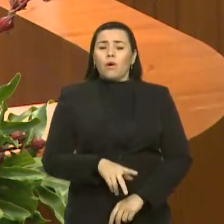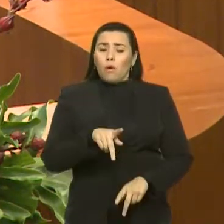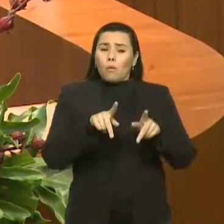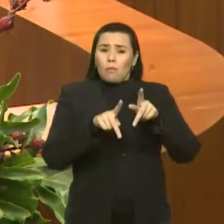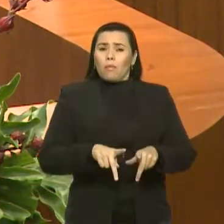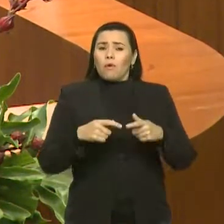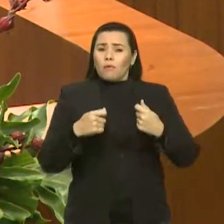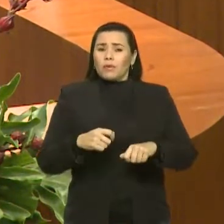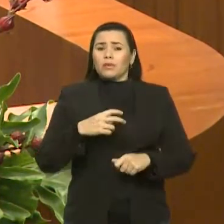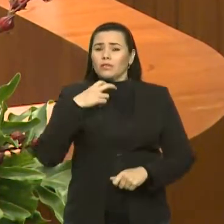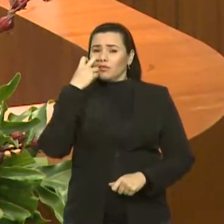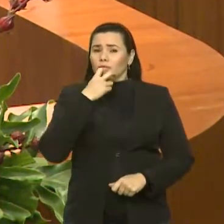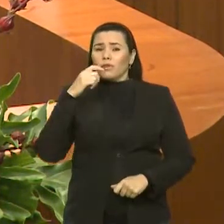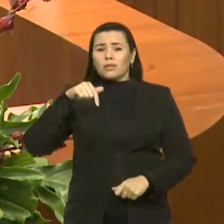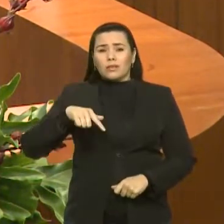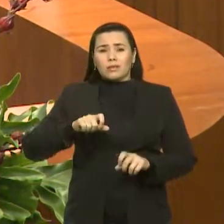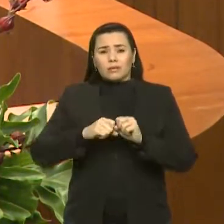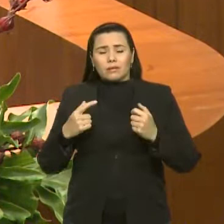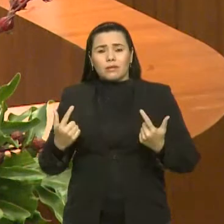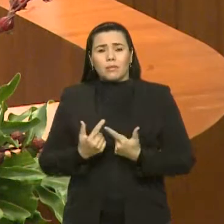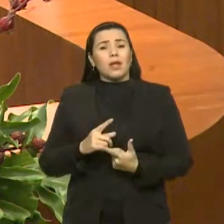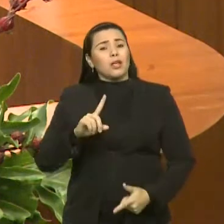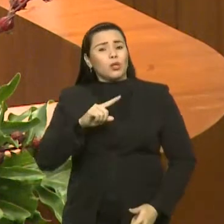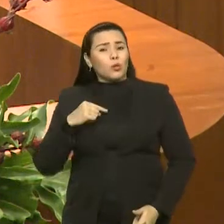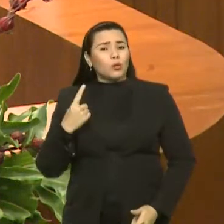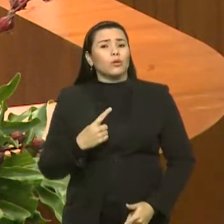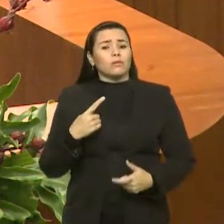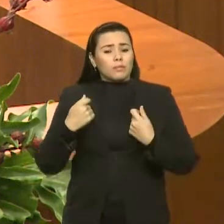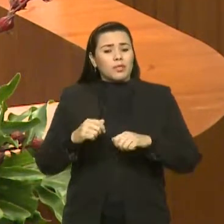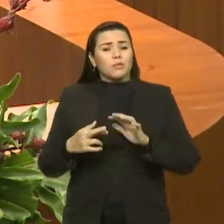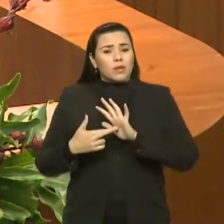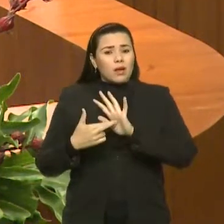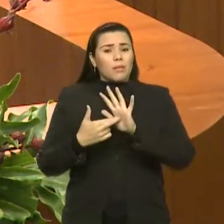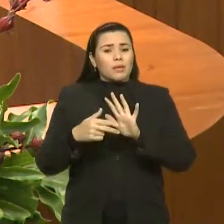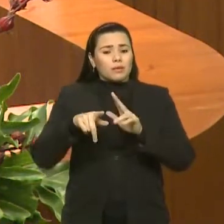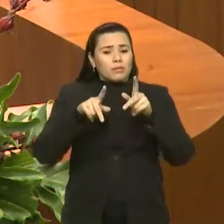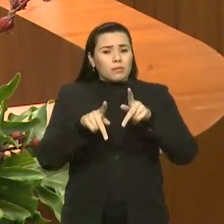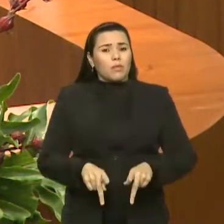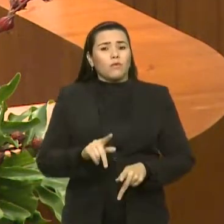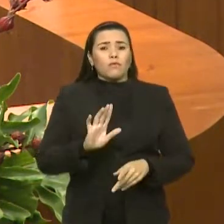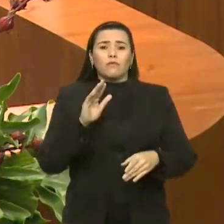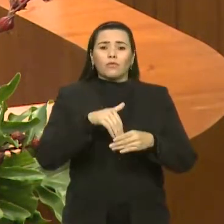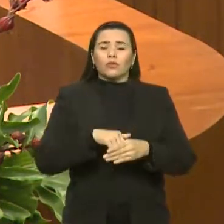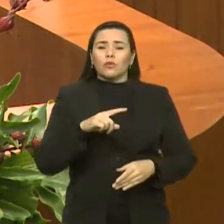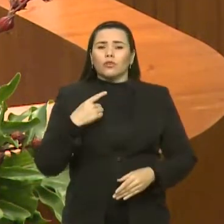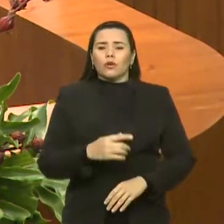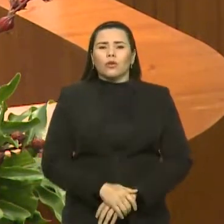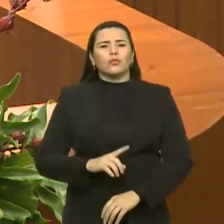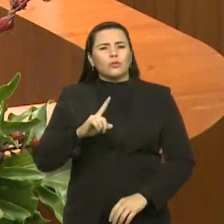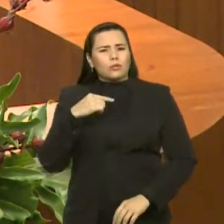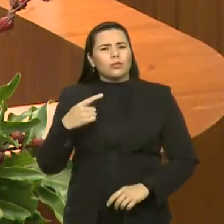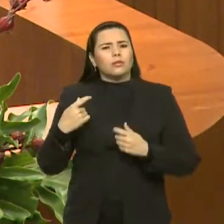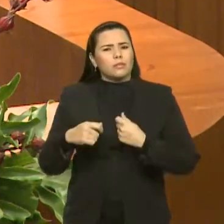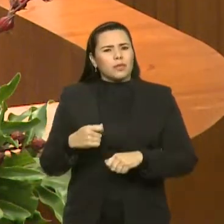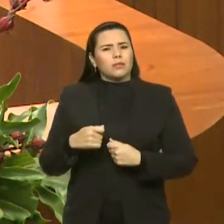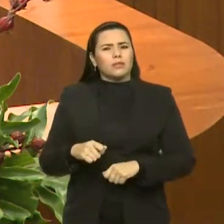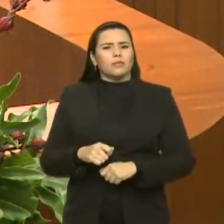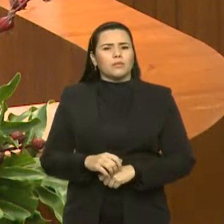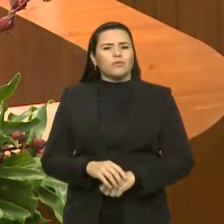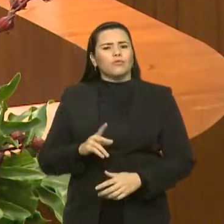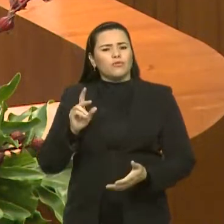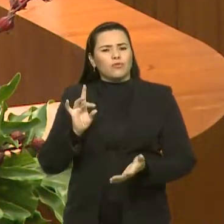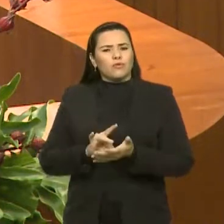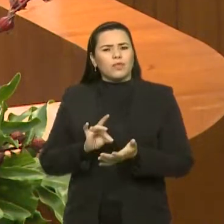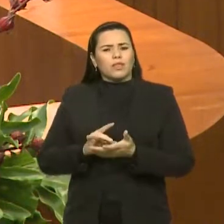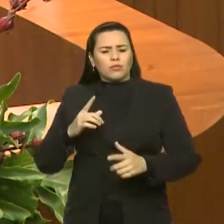dentro da Assembleia. O povo está precisando de alguém que segure no braço e que levante essa bandeira, porque